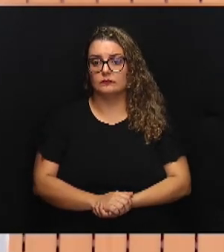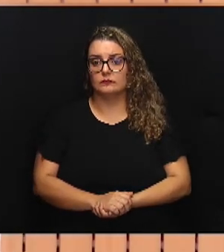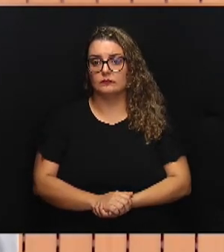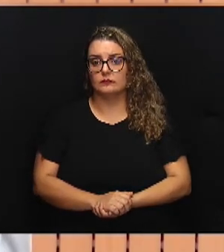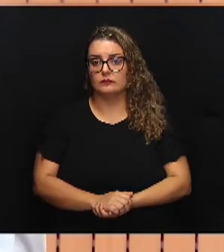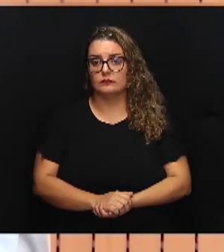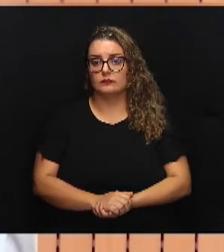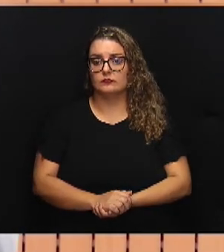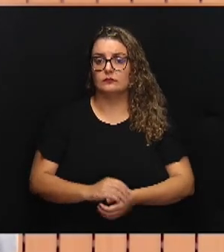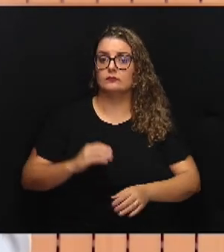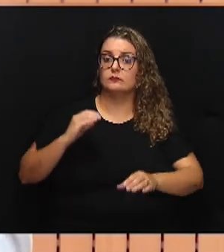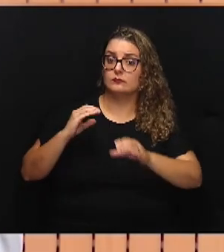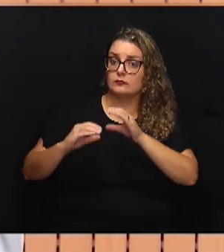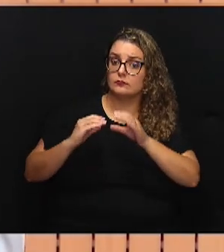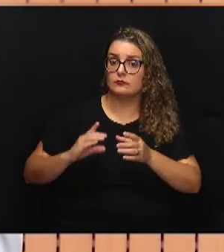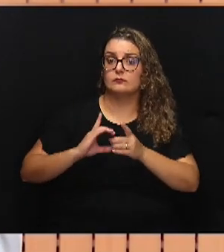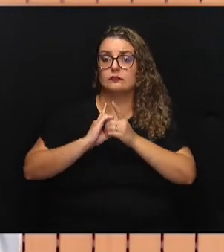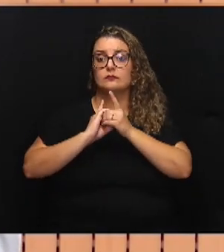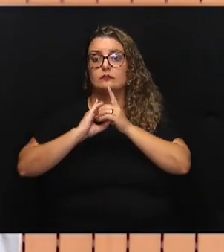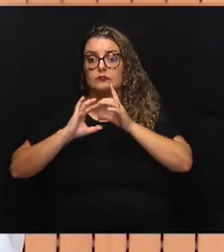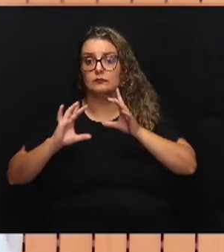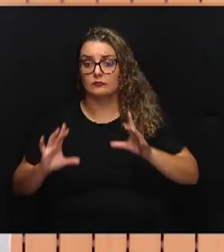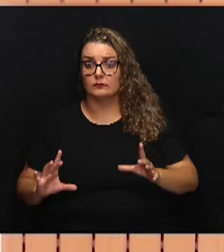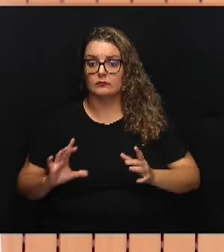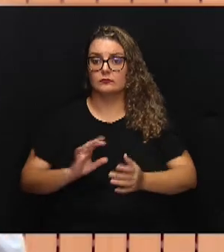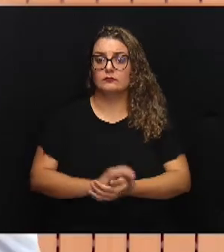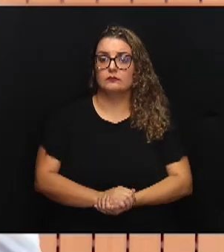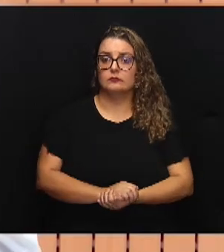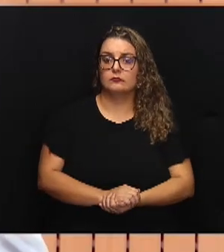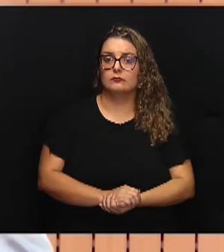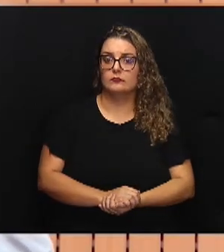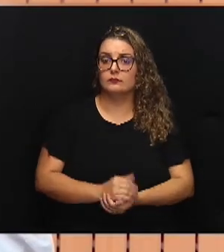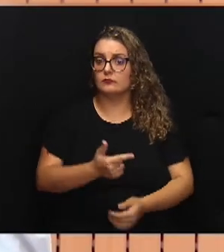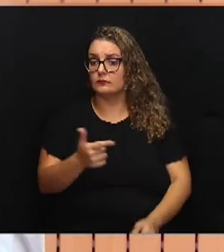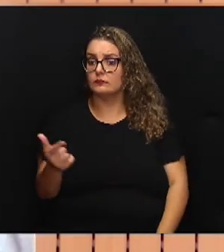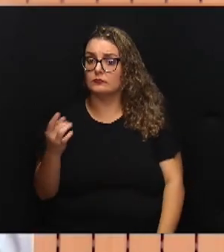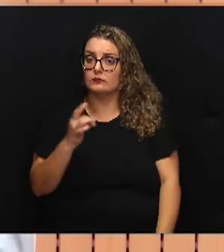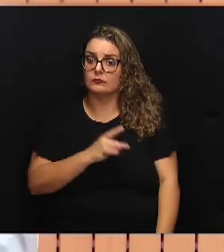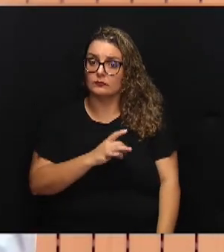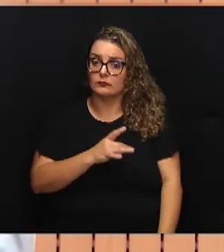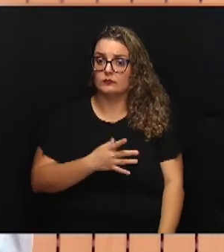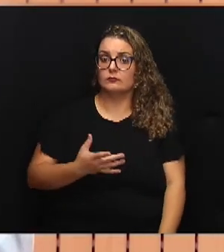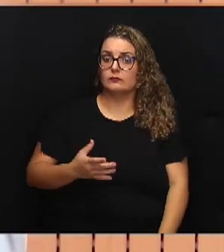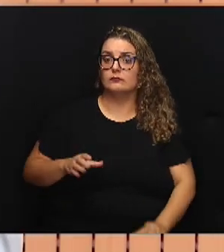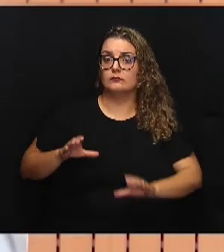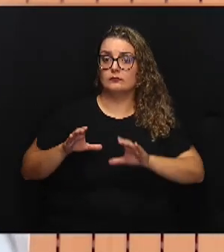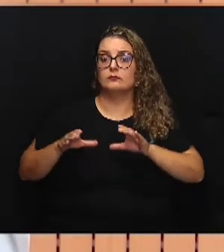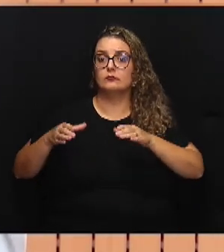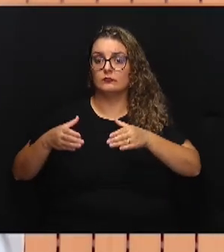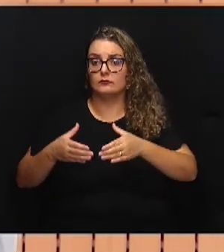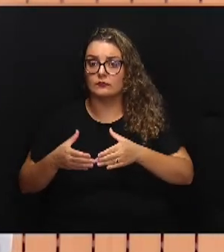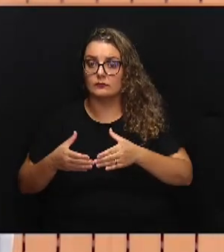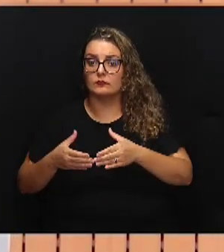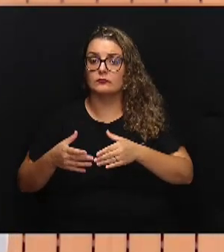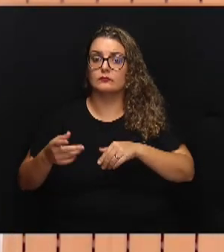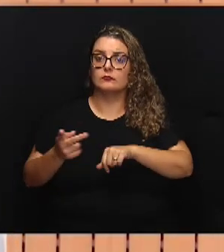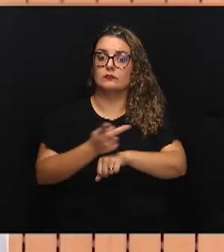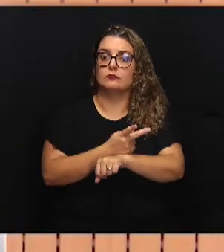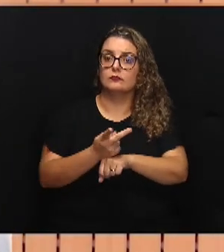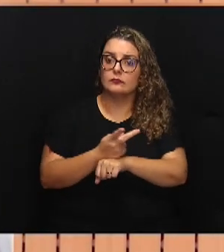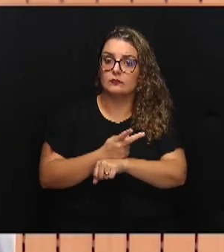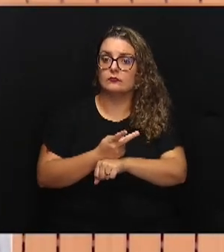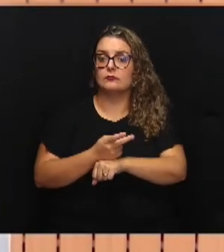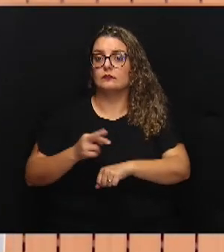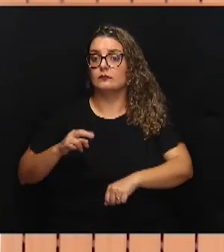pela comunicação democrática, destemida, uma equipe que vai buscar a raiz